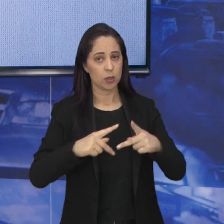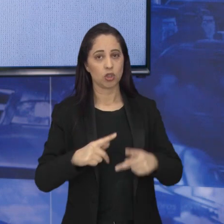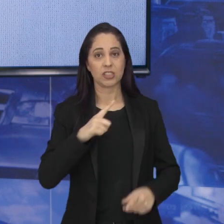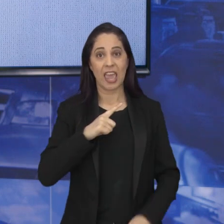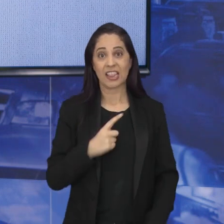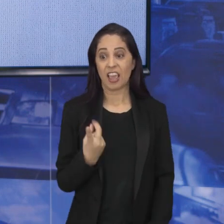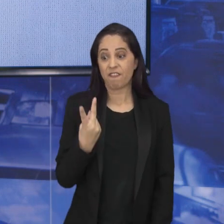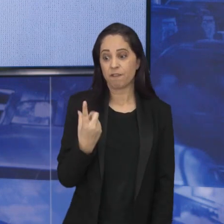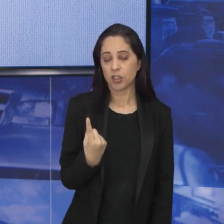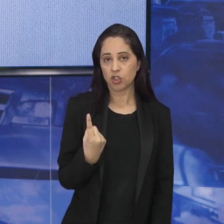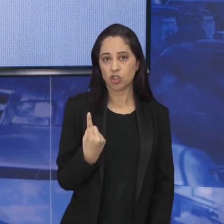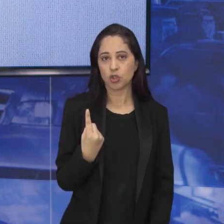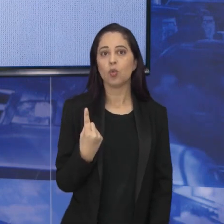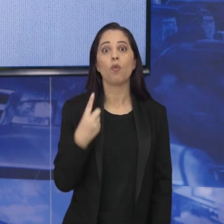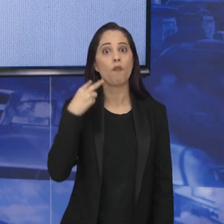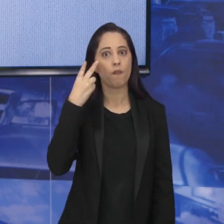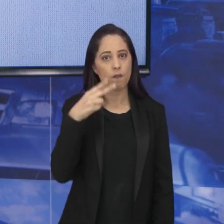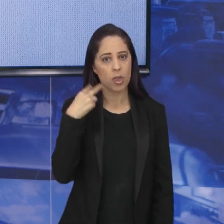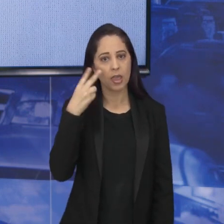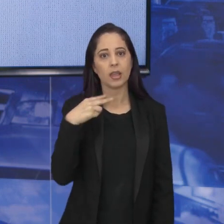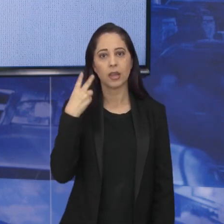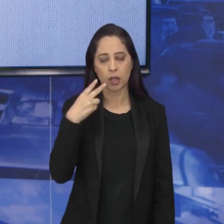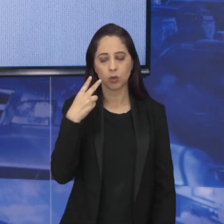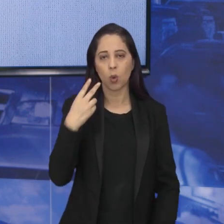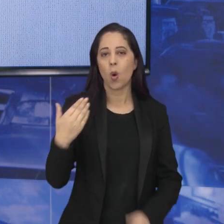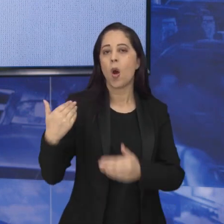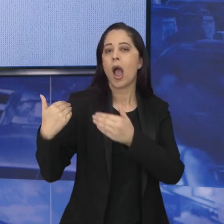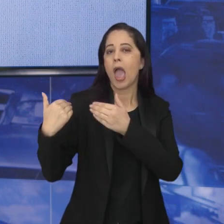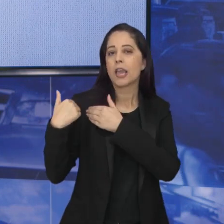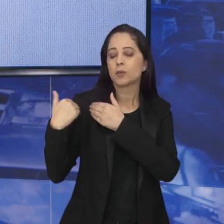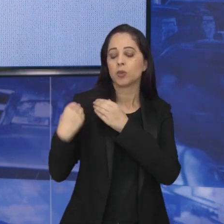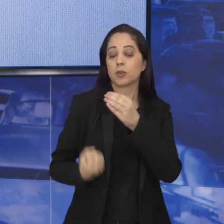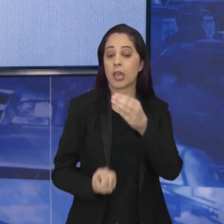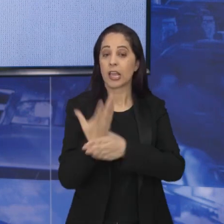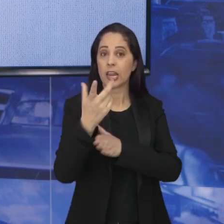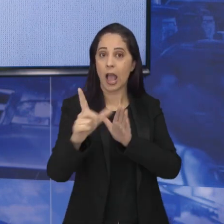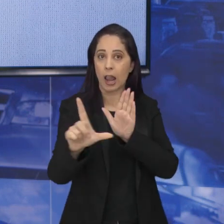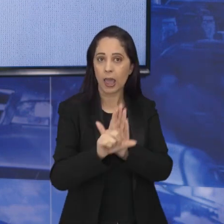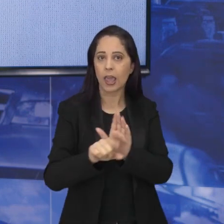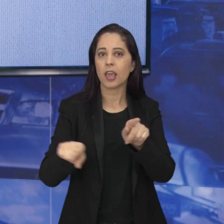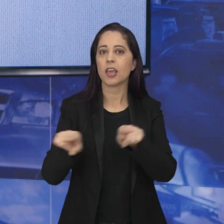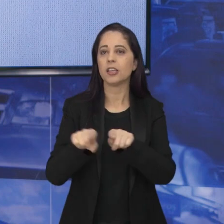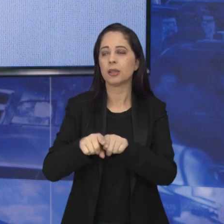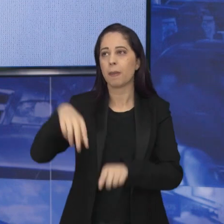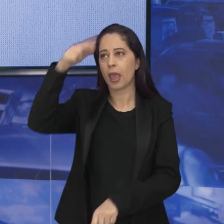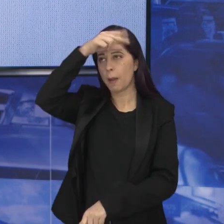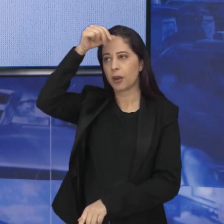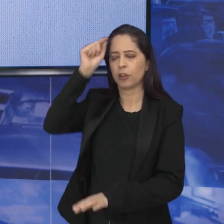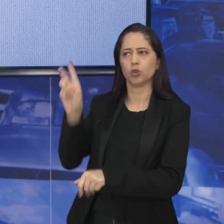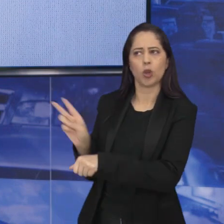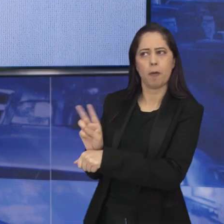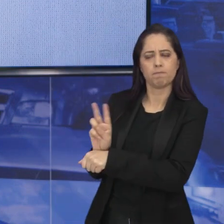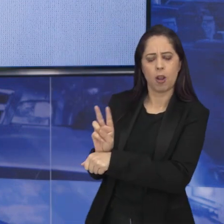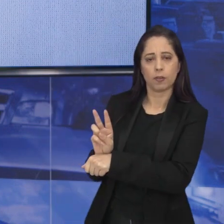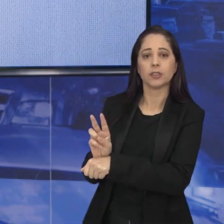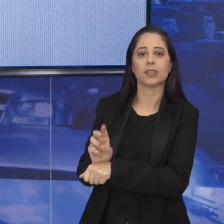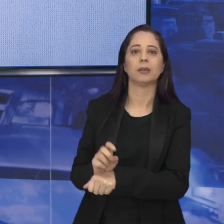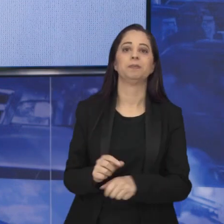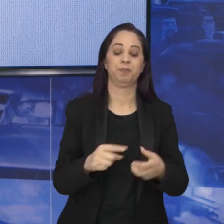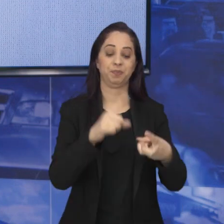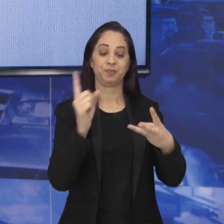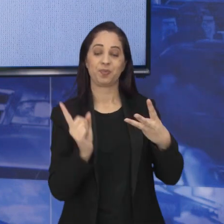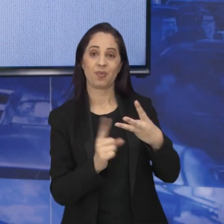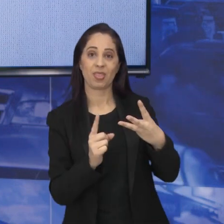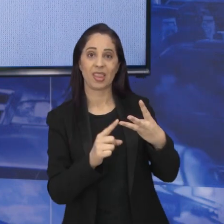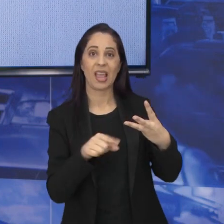21 parlamentares que, além de criarem leis, tem como responsabilidade fiscalizar as ações do Poder Executivo.